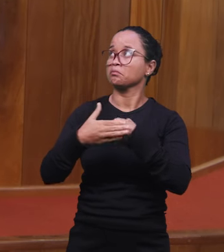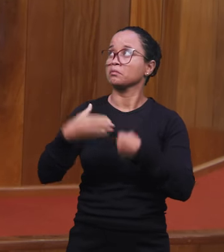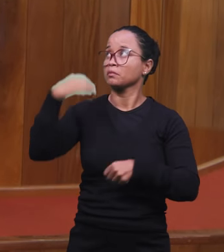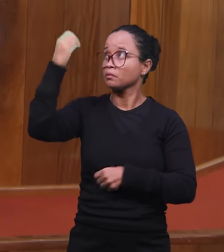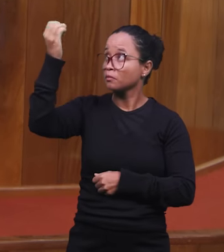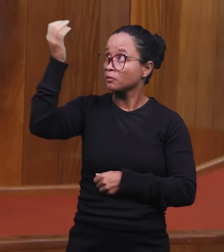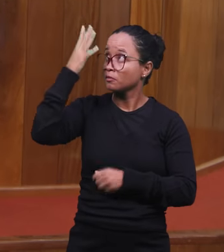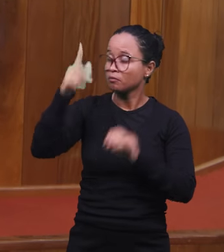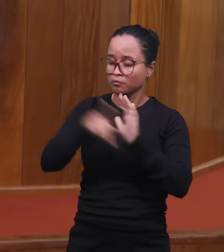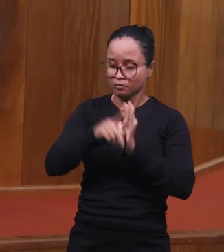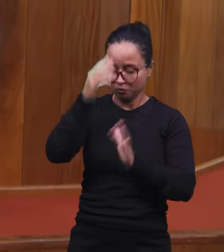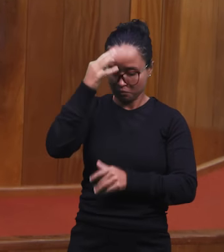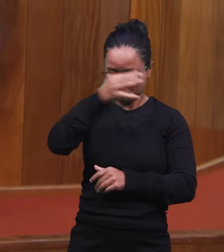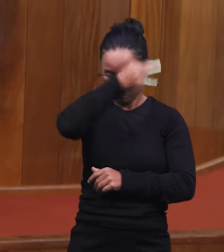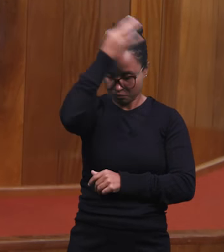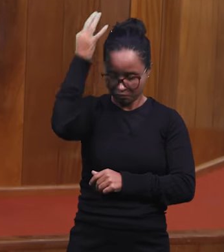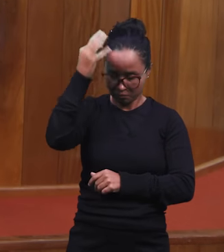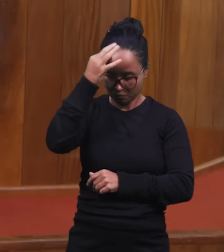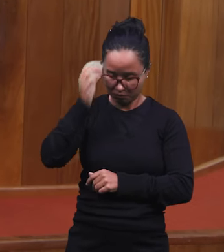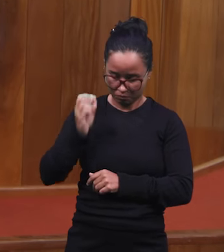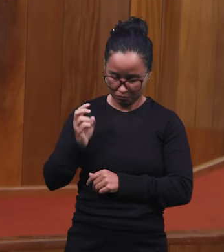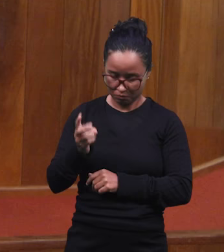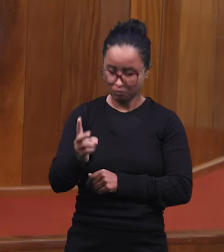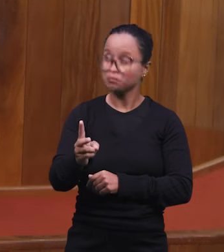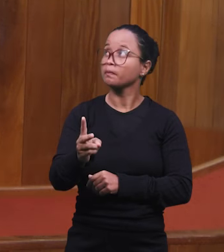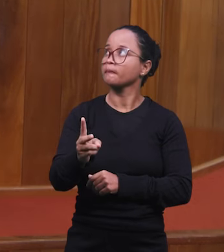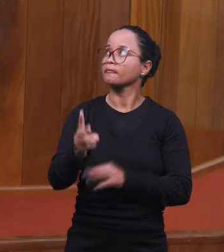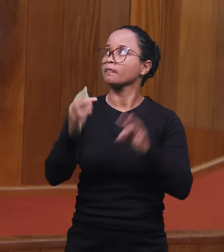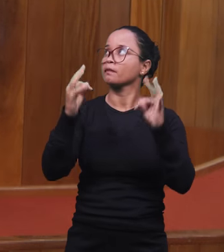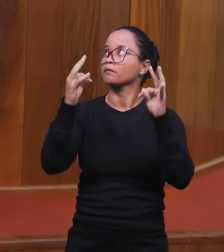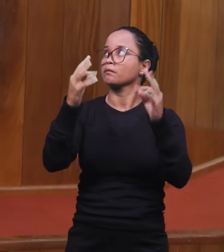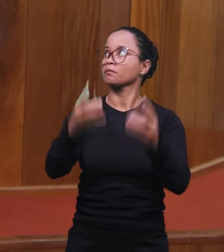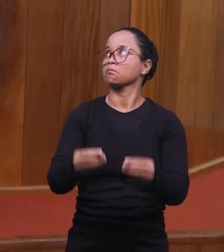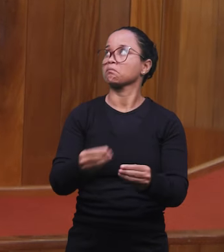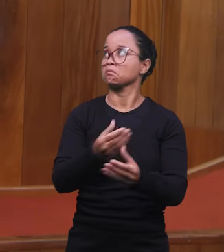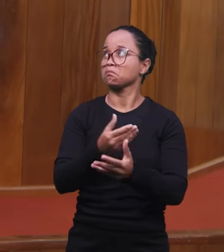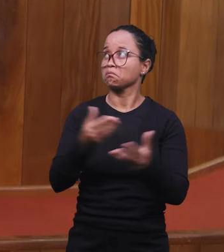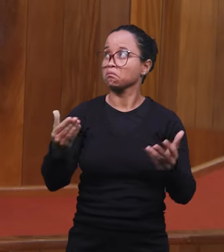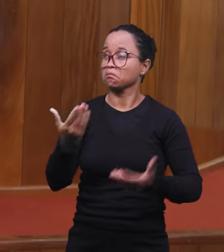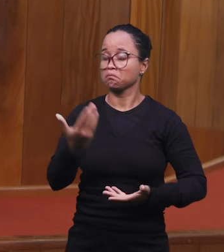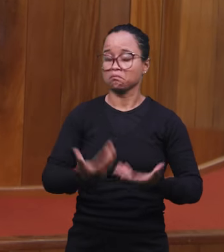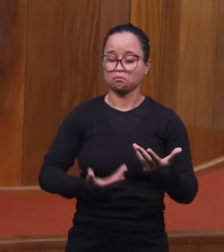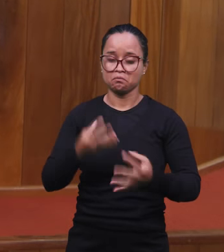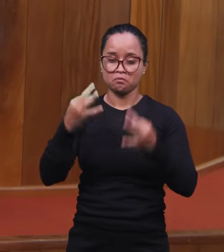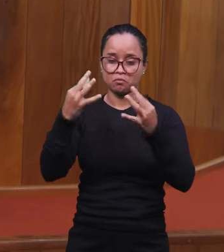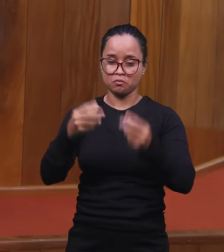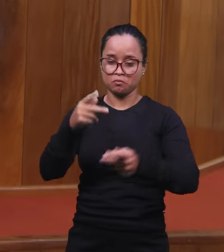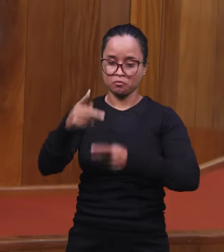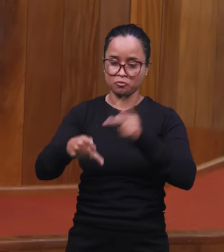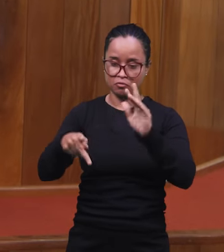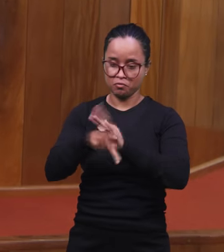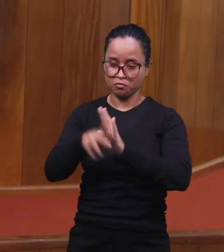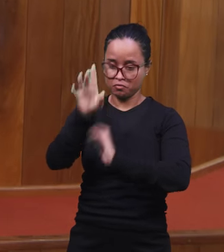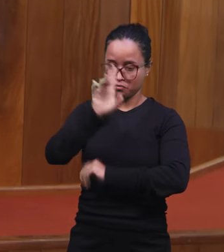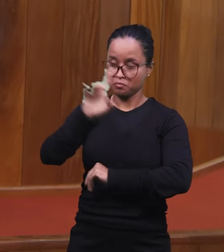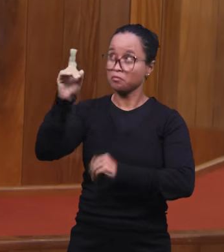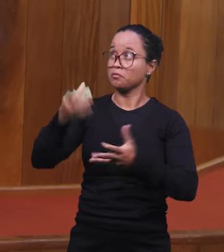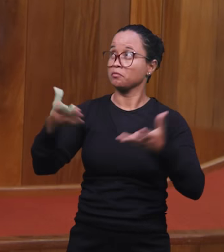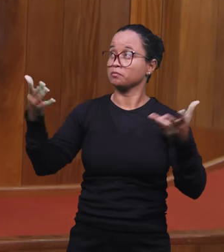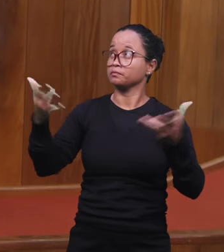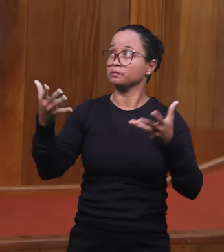e as revelações do Espírito Santo continuem a ser sobre todos vós, irmãos, e sobre todo o povo de